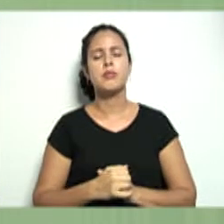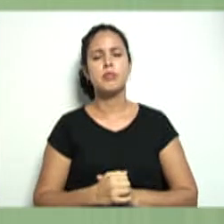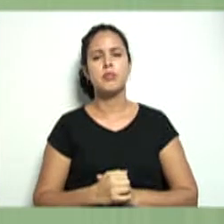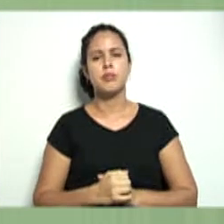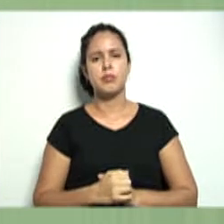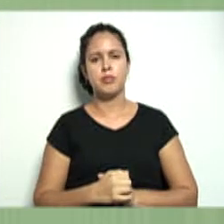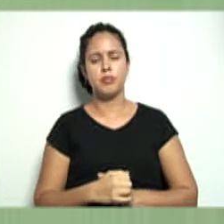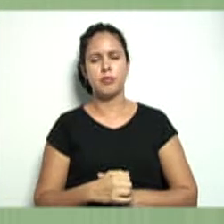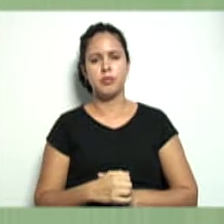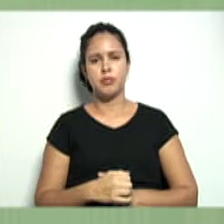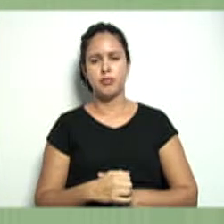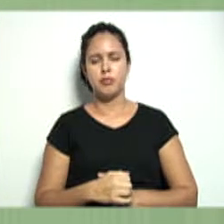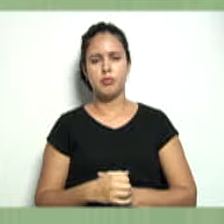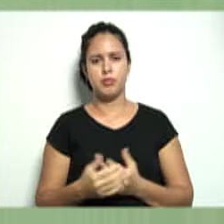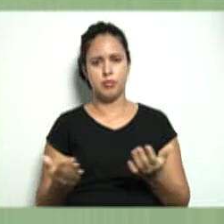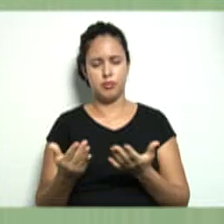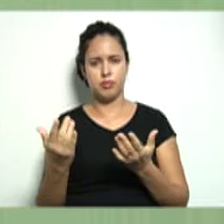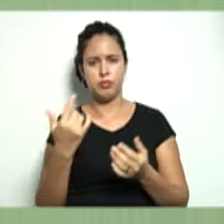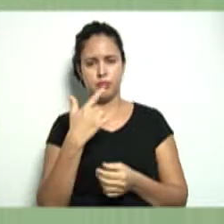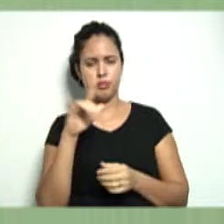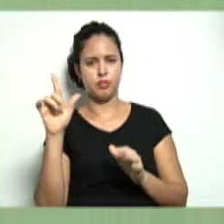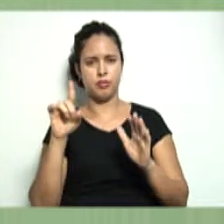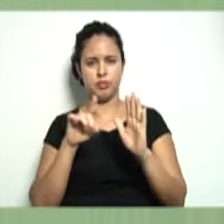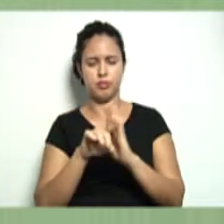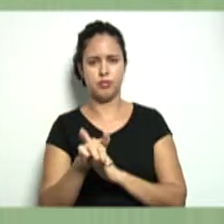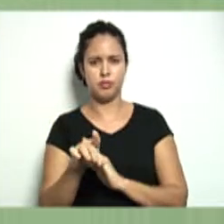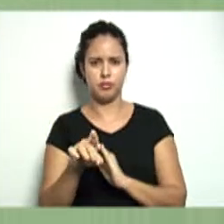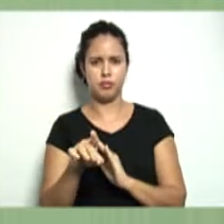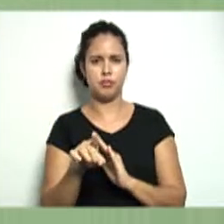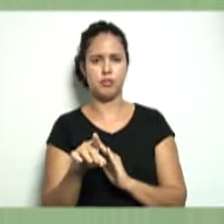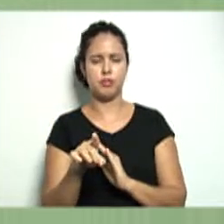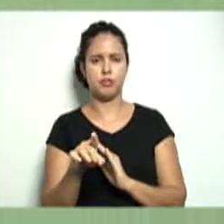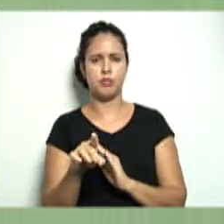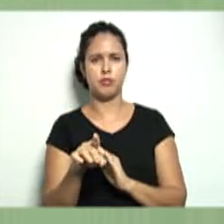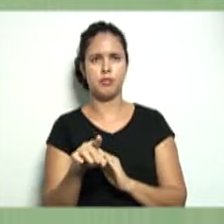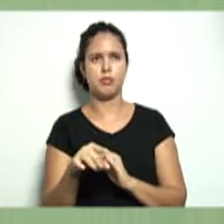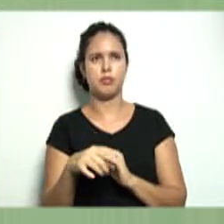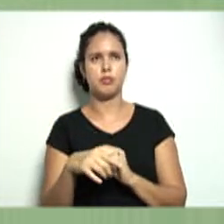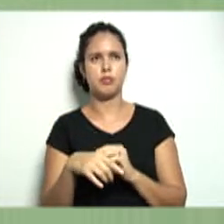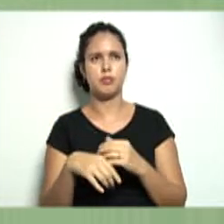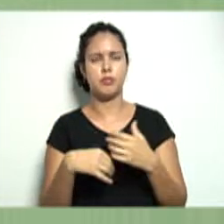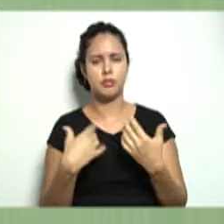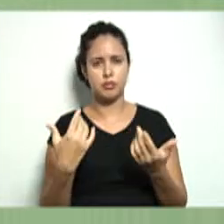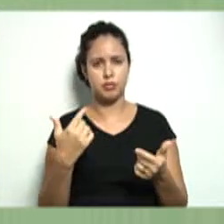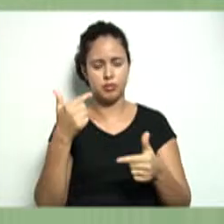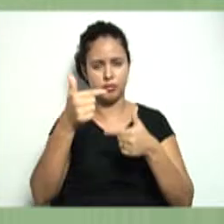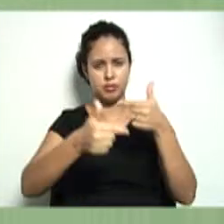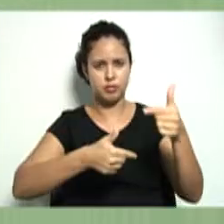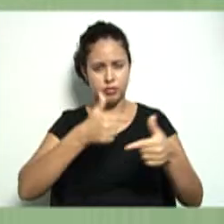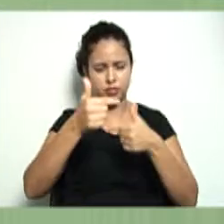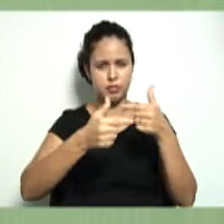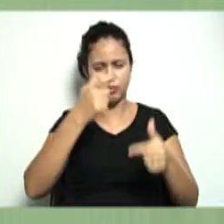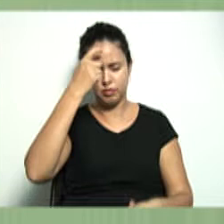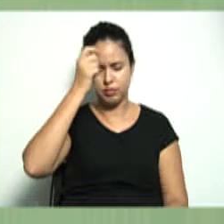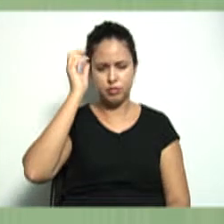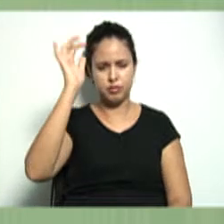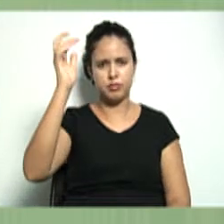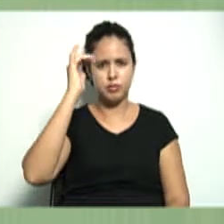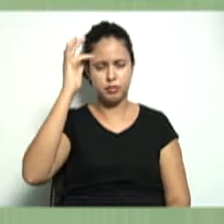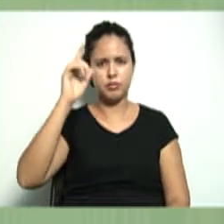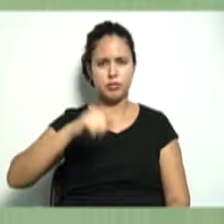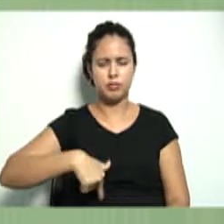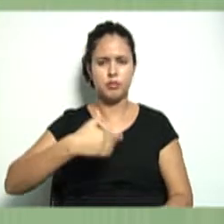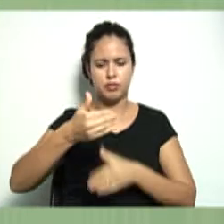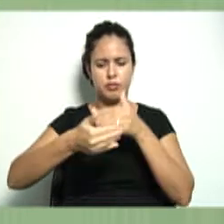Ok, então agora vamos para a próxima. O trabalho intelectual é o processo